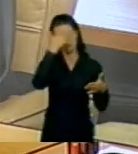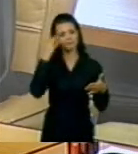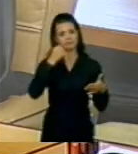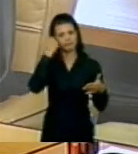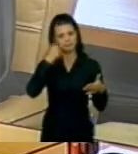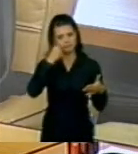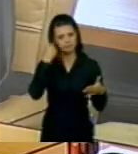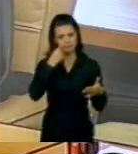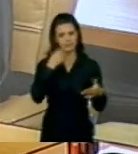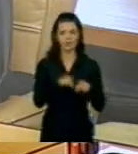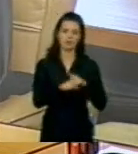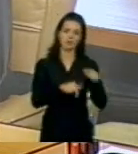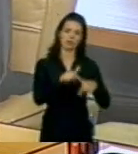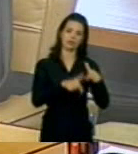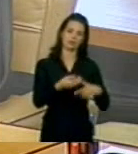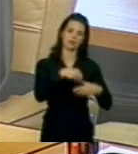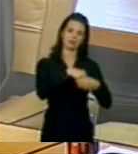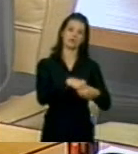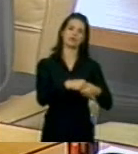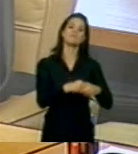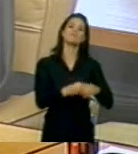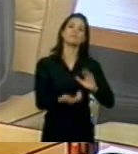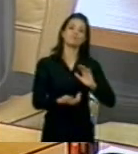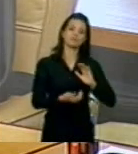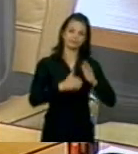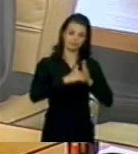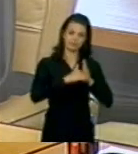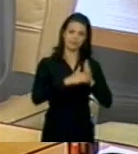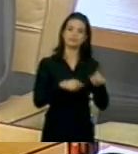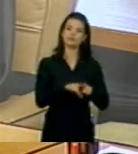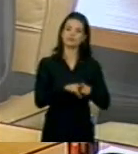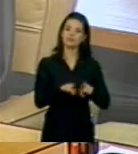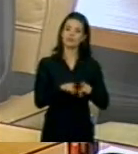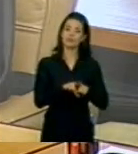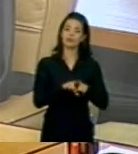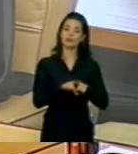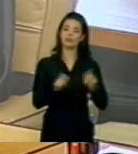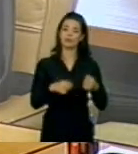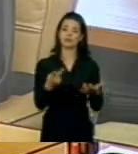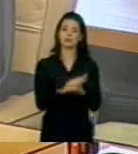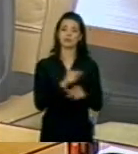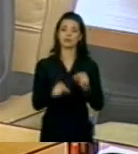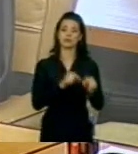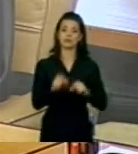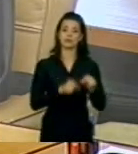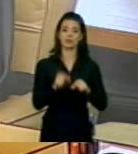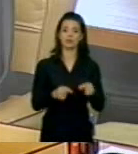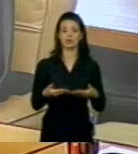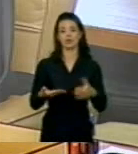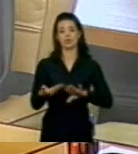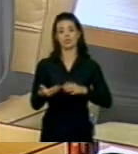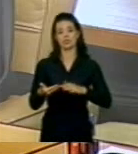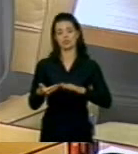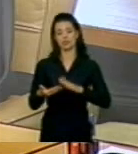suas funções legislativas, sob pena, sustentam, sob pena de subtrair-se do Poder Legislativo uma